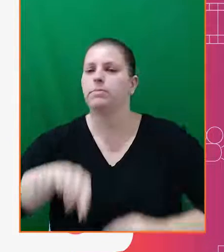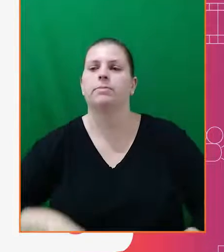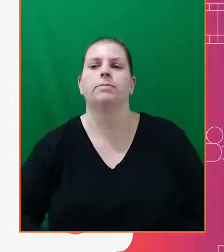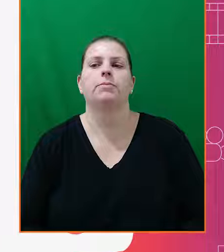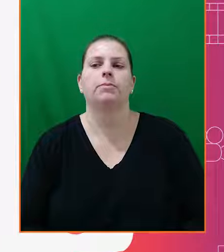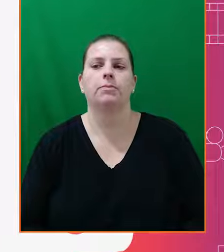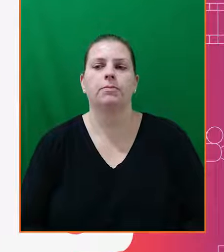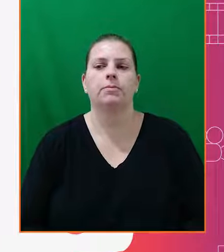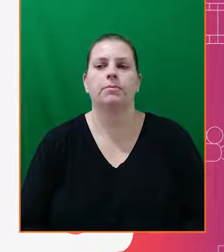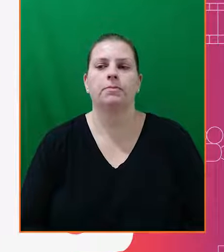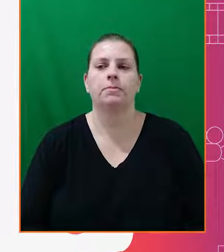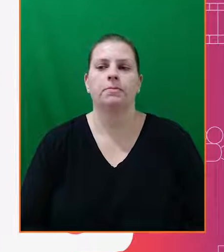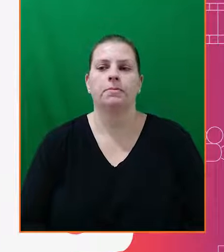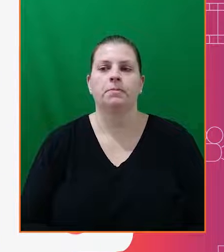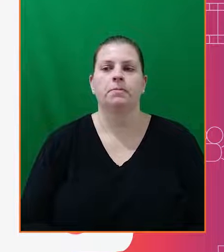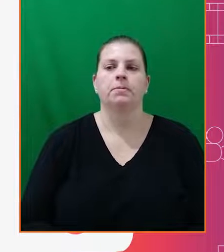assim.